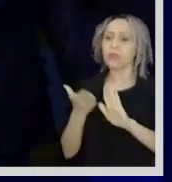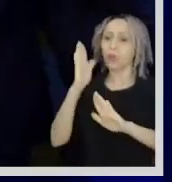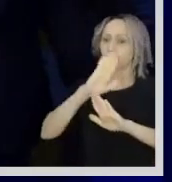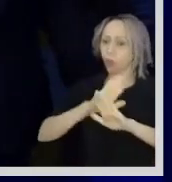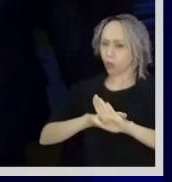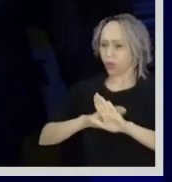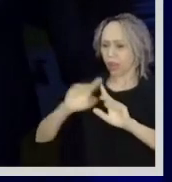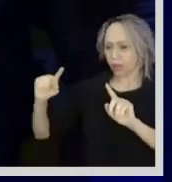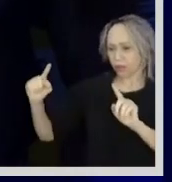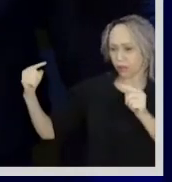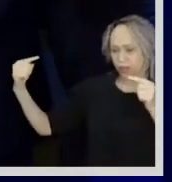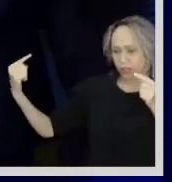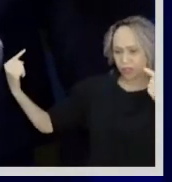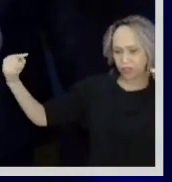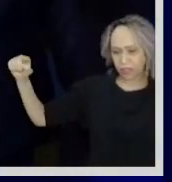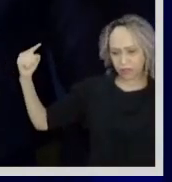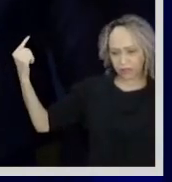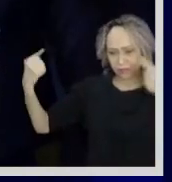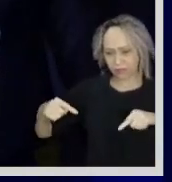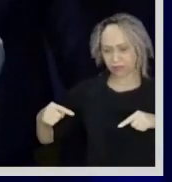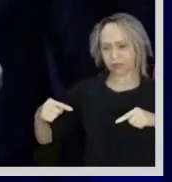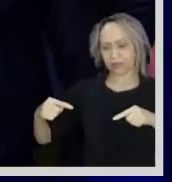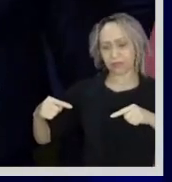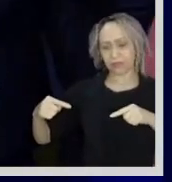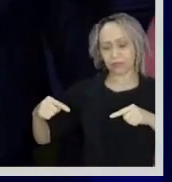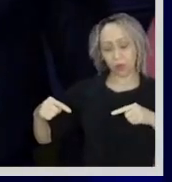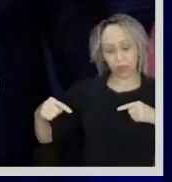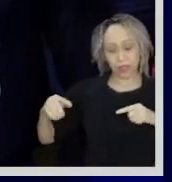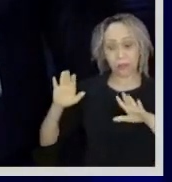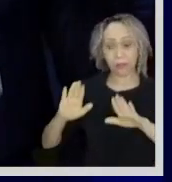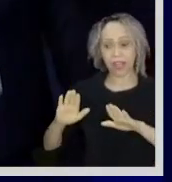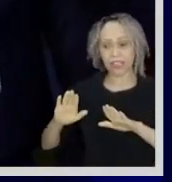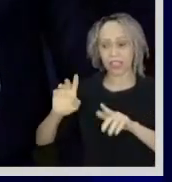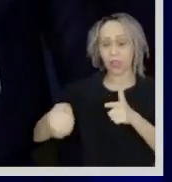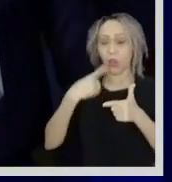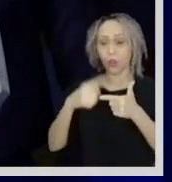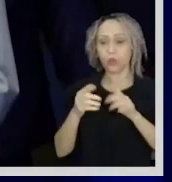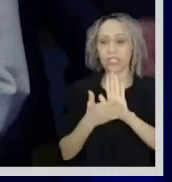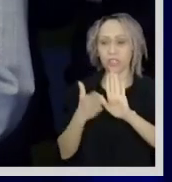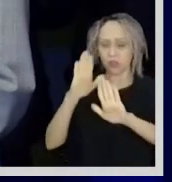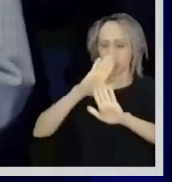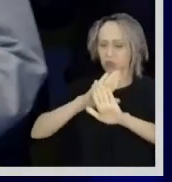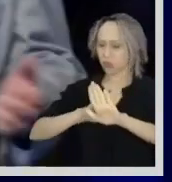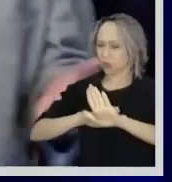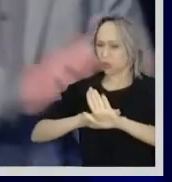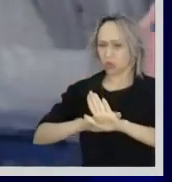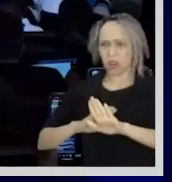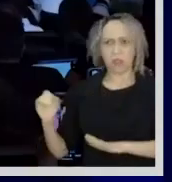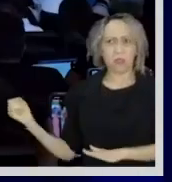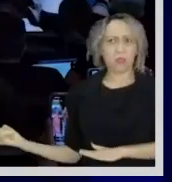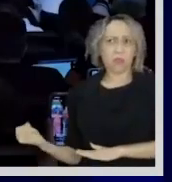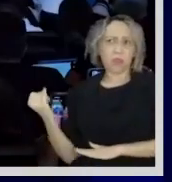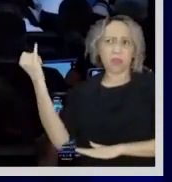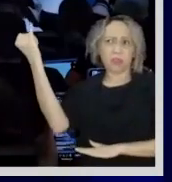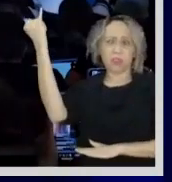eles prometem, que eles indicam para a população. Vivem de ilusão. Marcelo, ele prometeu na campanha de governo que ele teria